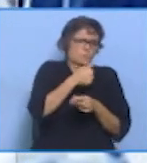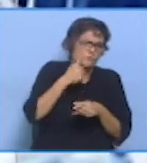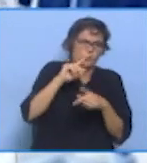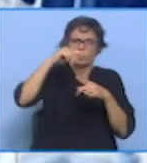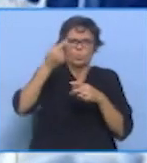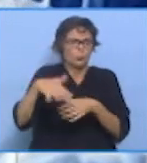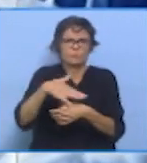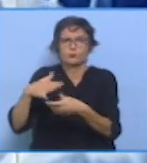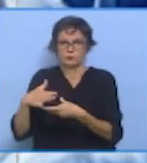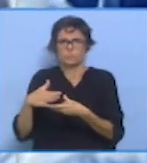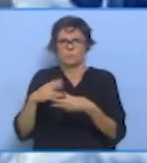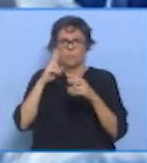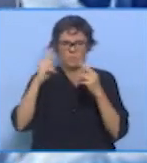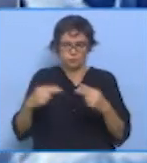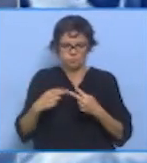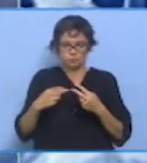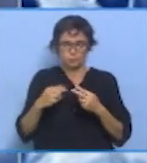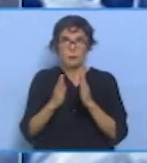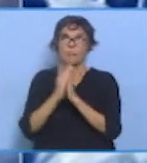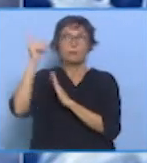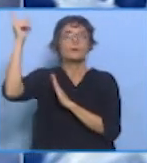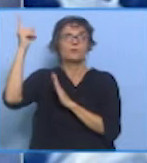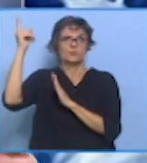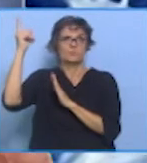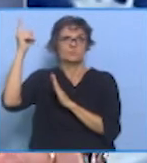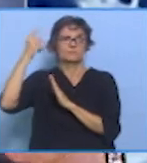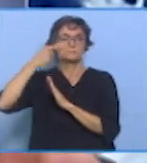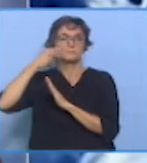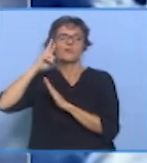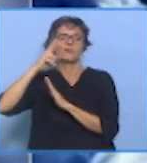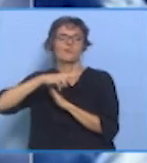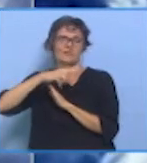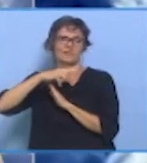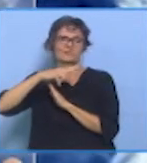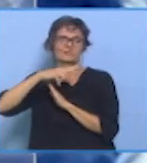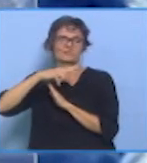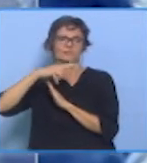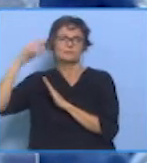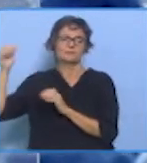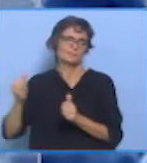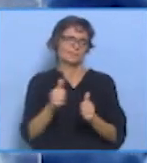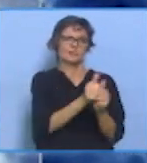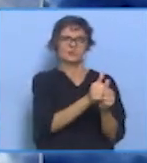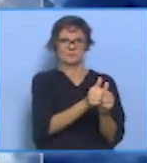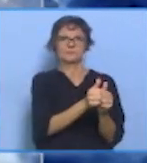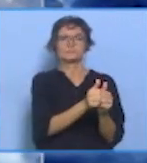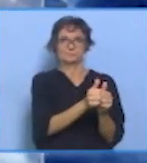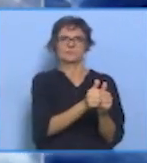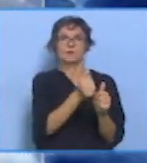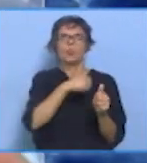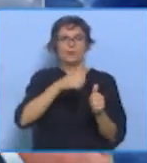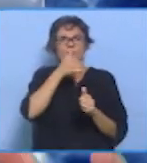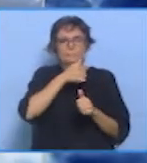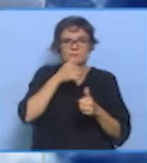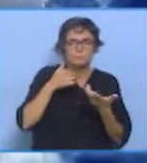da certeza absoluta da ressurreição. Ou seja, nós estamos, sofremos, alegramos-nos,